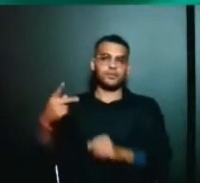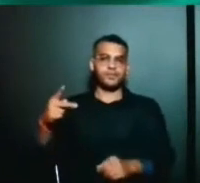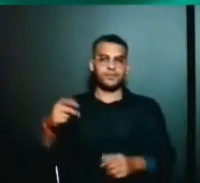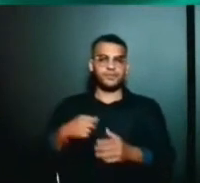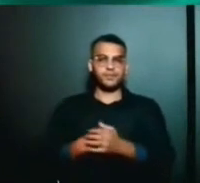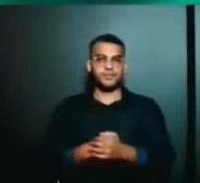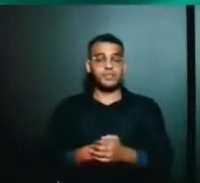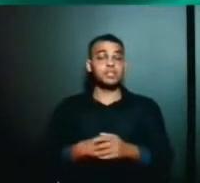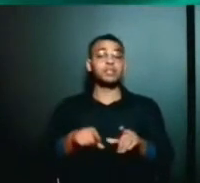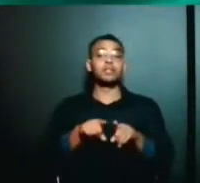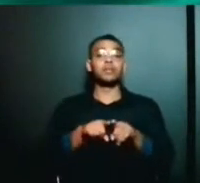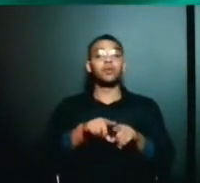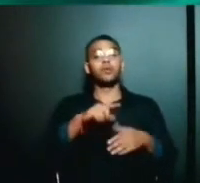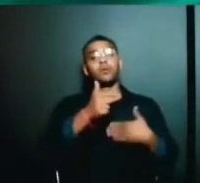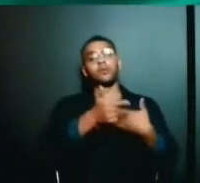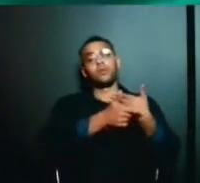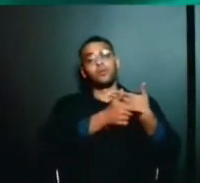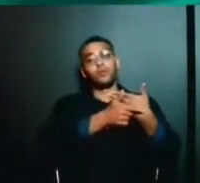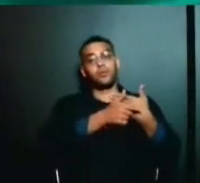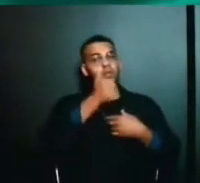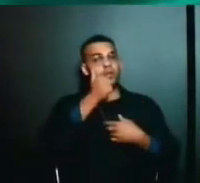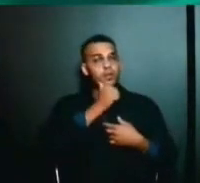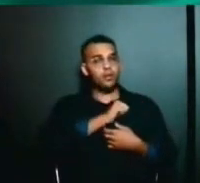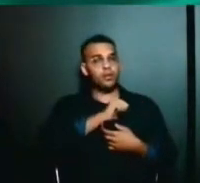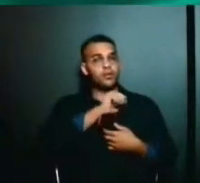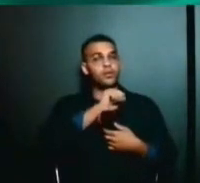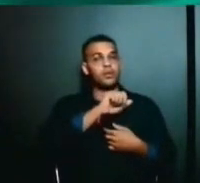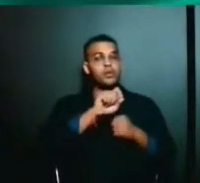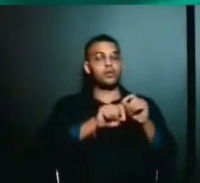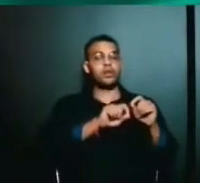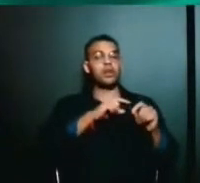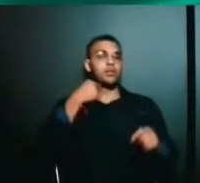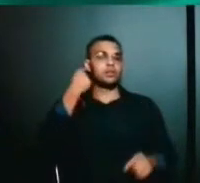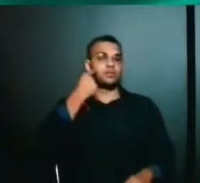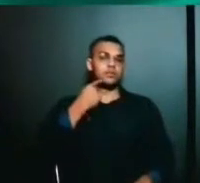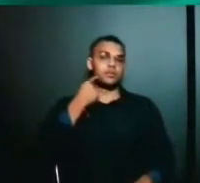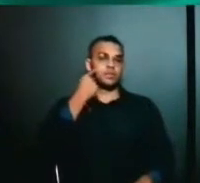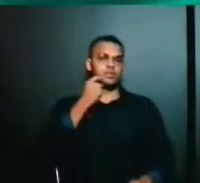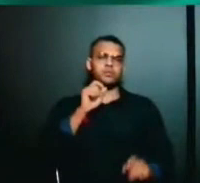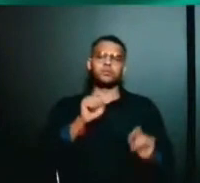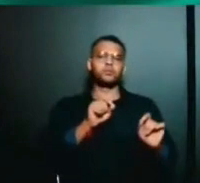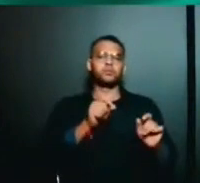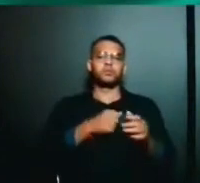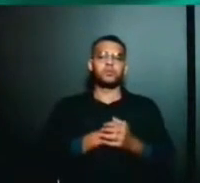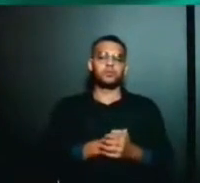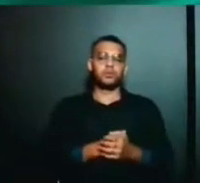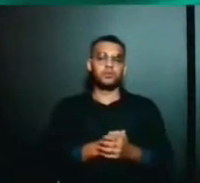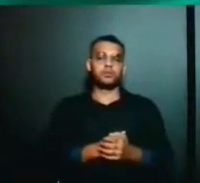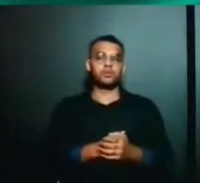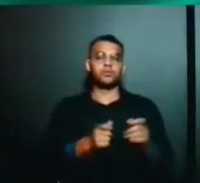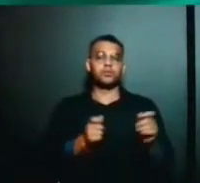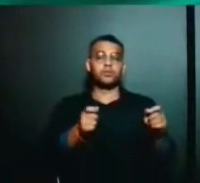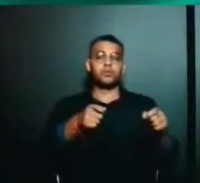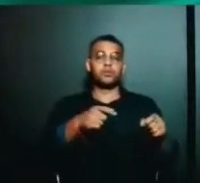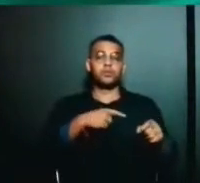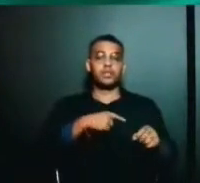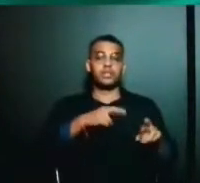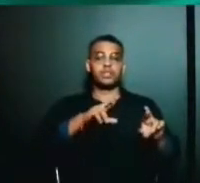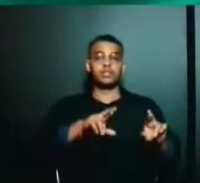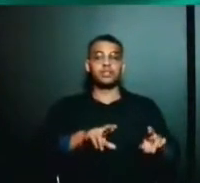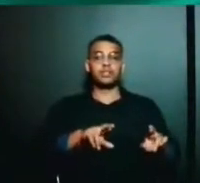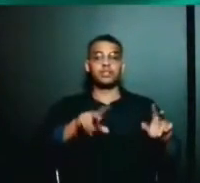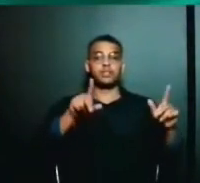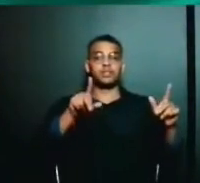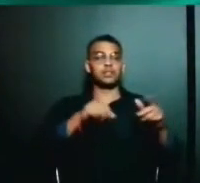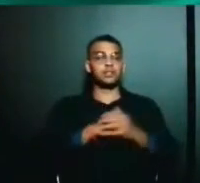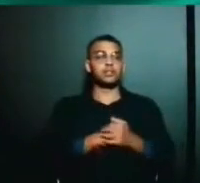mulher, principalmente atuando como advogada, é fazer talvez essa diferença. Meu avô